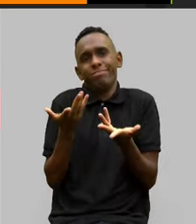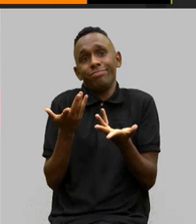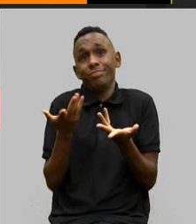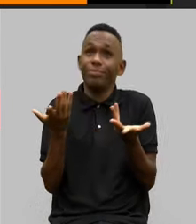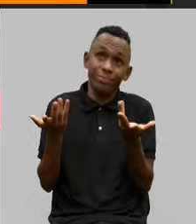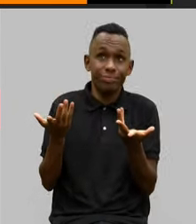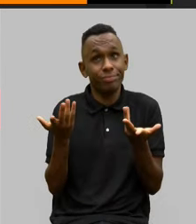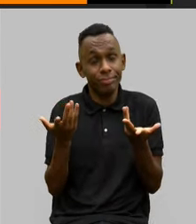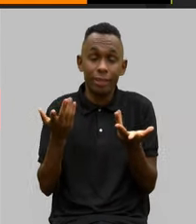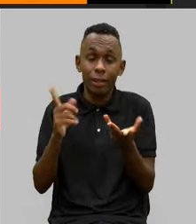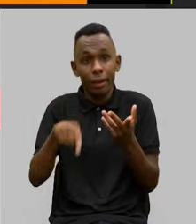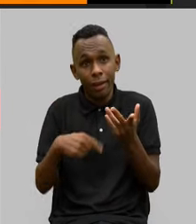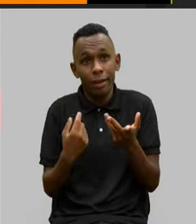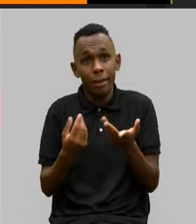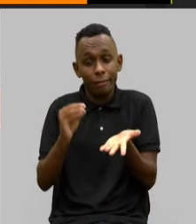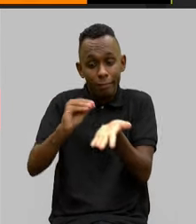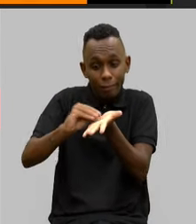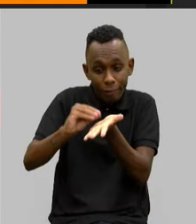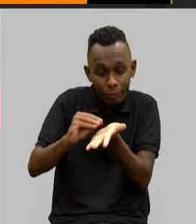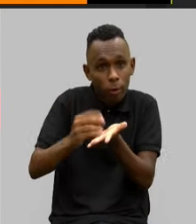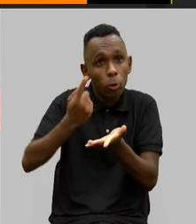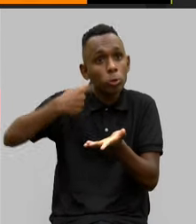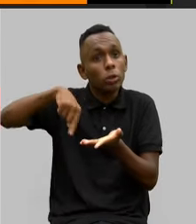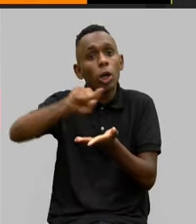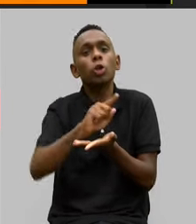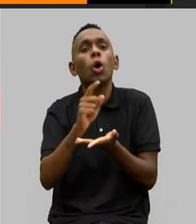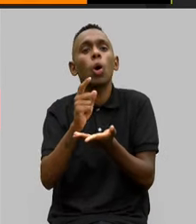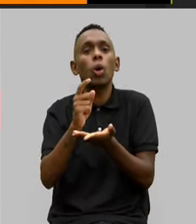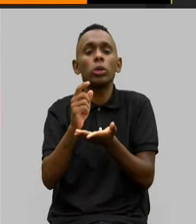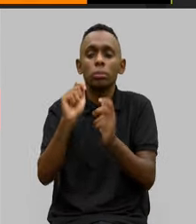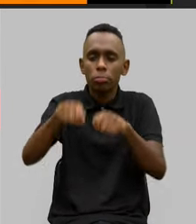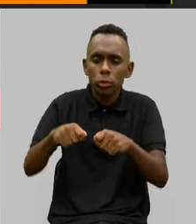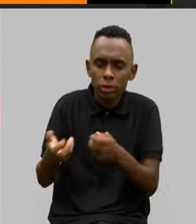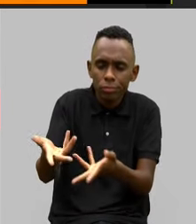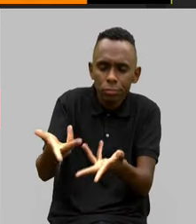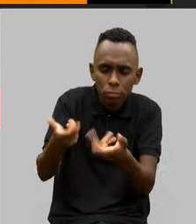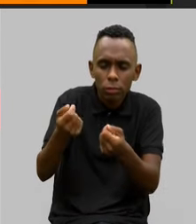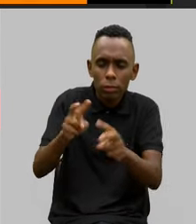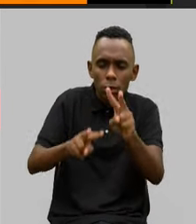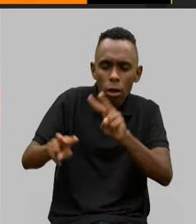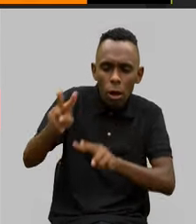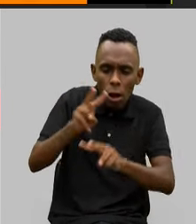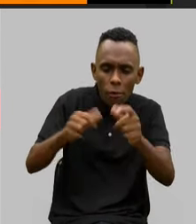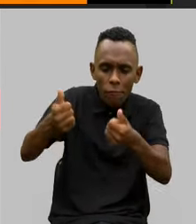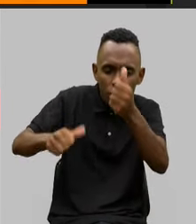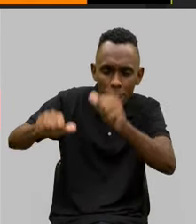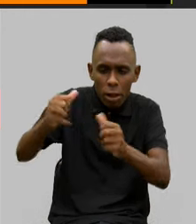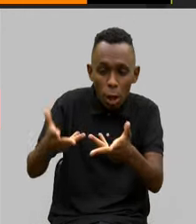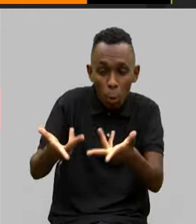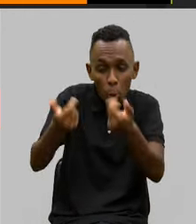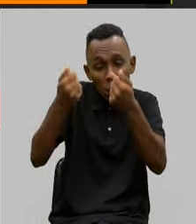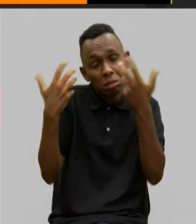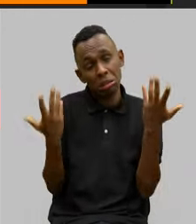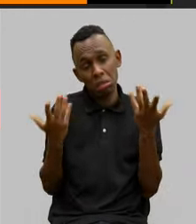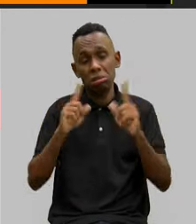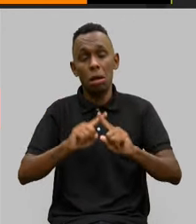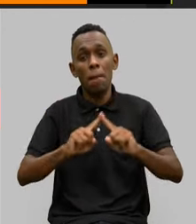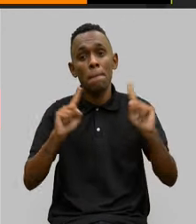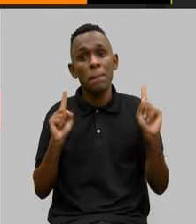assim entre aspas uma Sobra para que a gente lá no laboratório possa est analisando essa qualidade mas